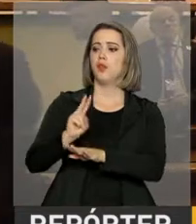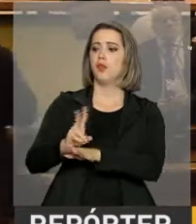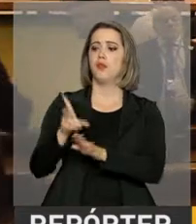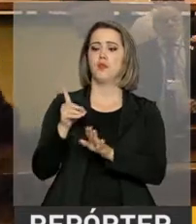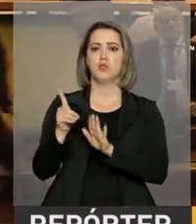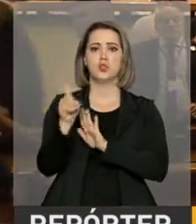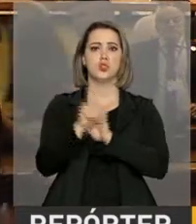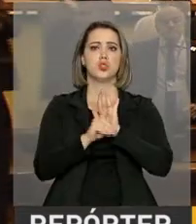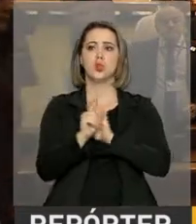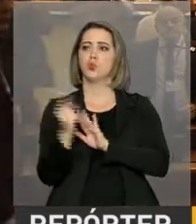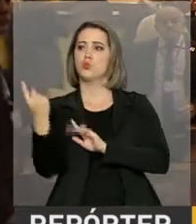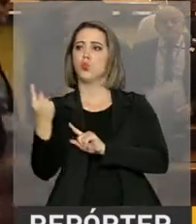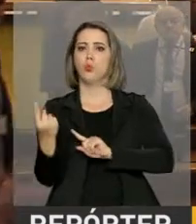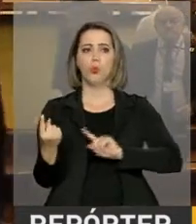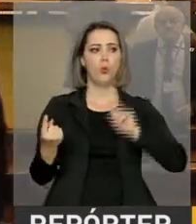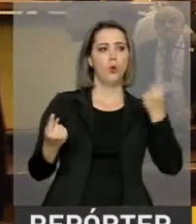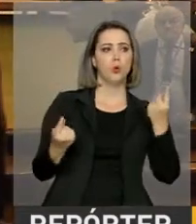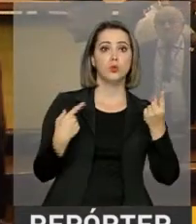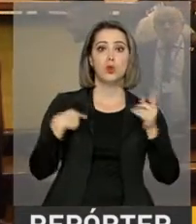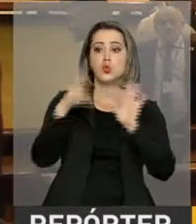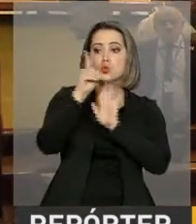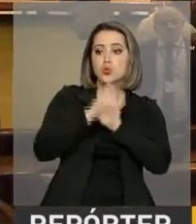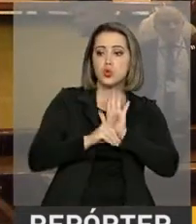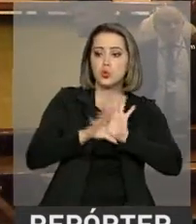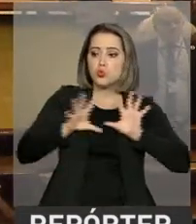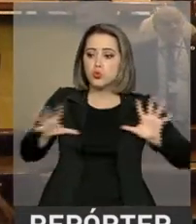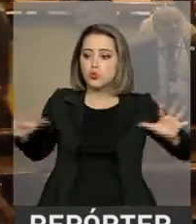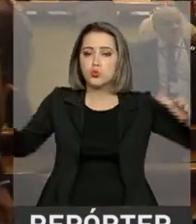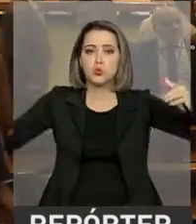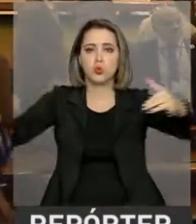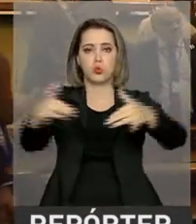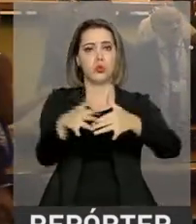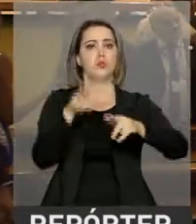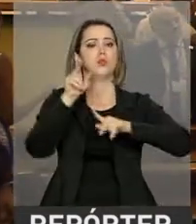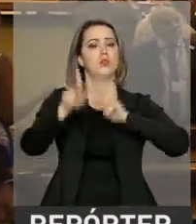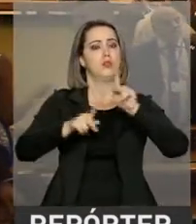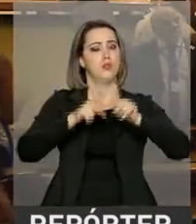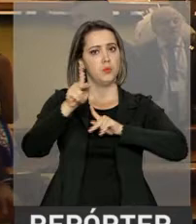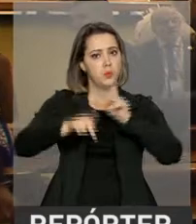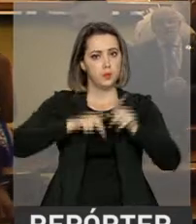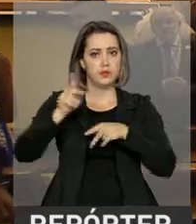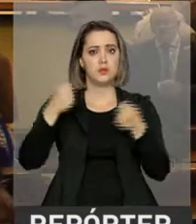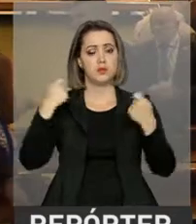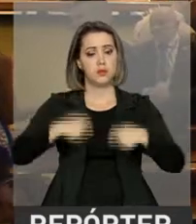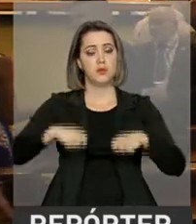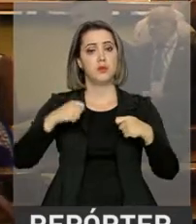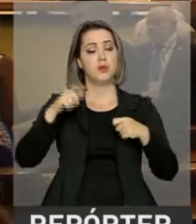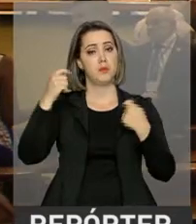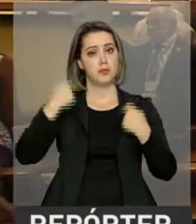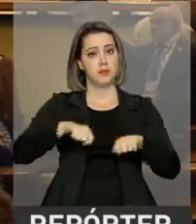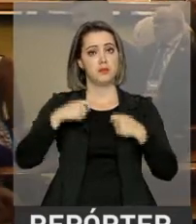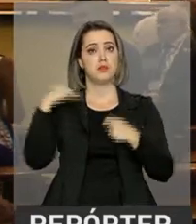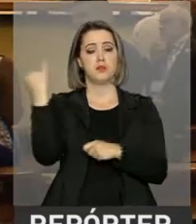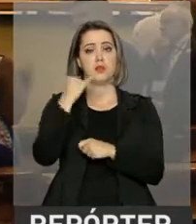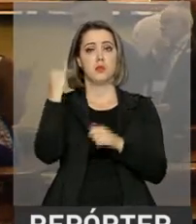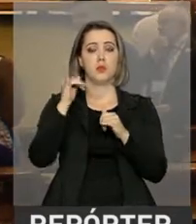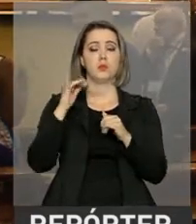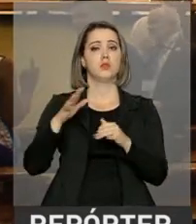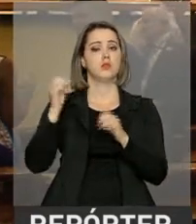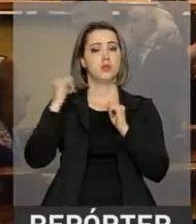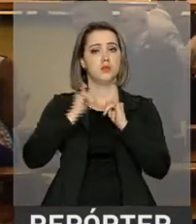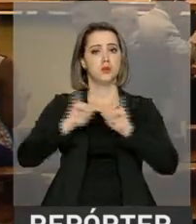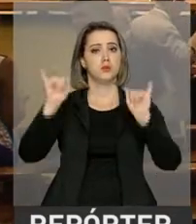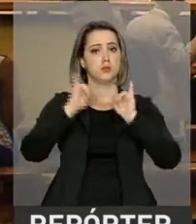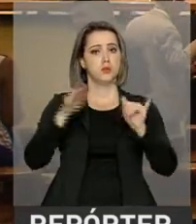de A, B ou C, a gente está defendendo o direito do conjunto da sociedade. É muito importante informação,